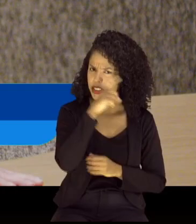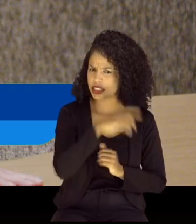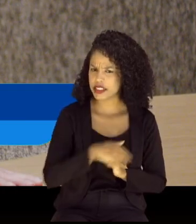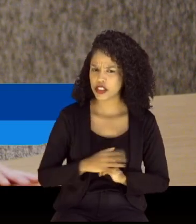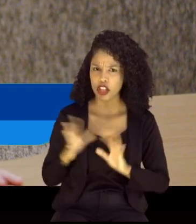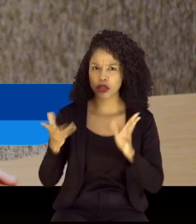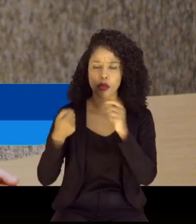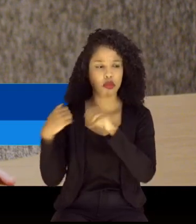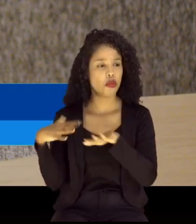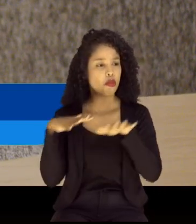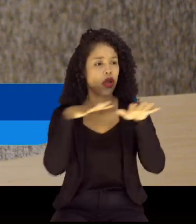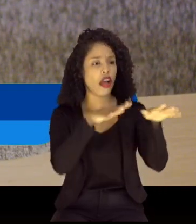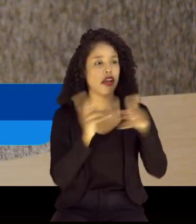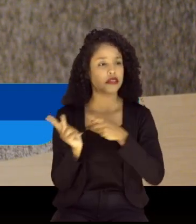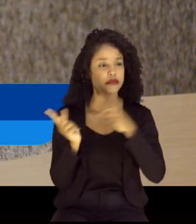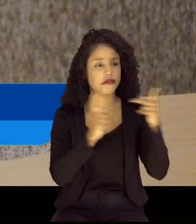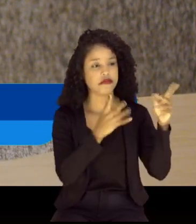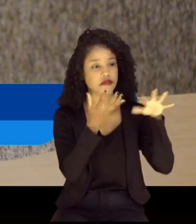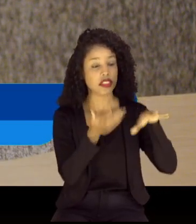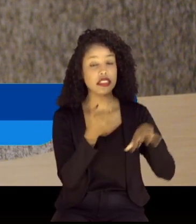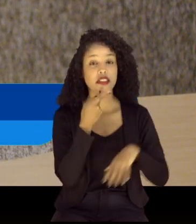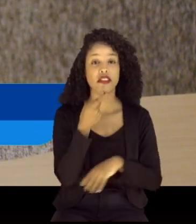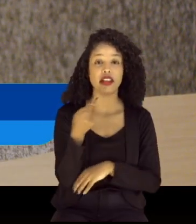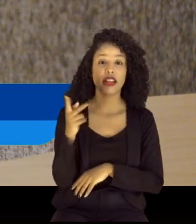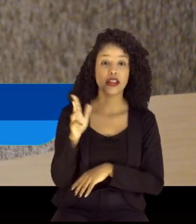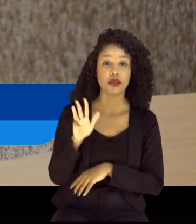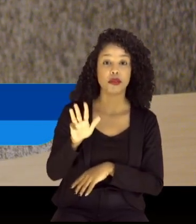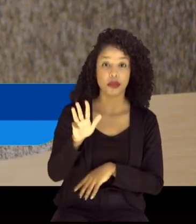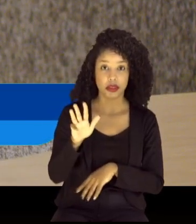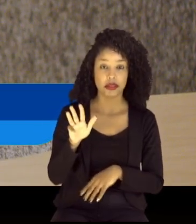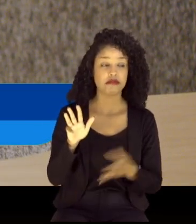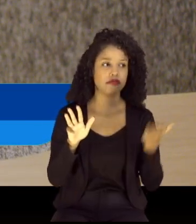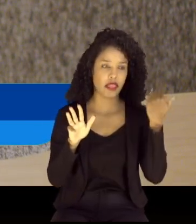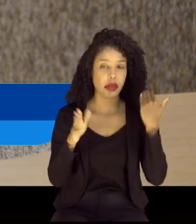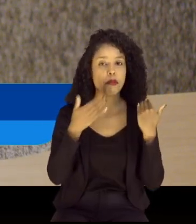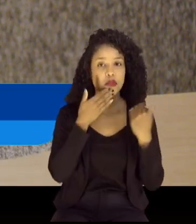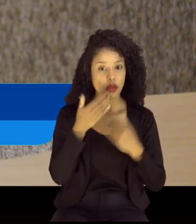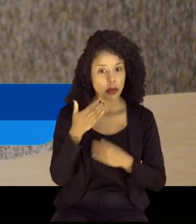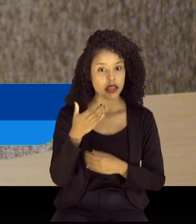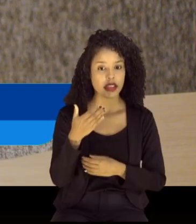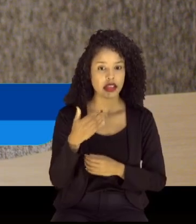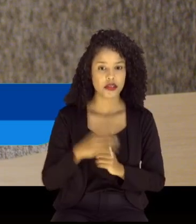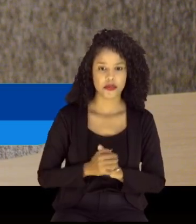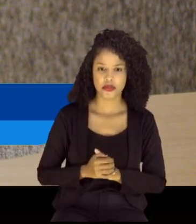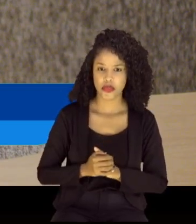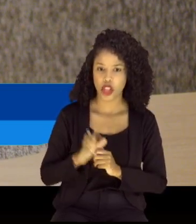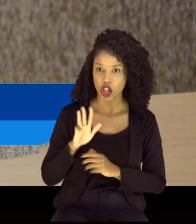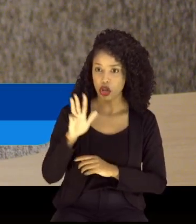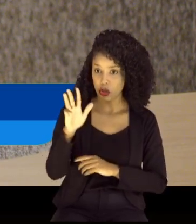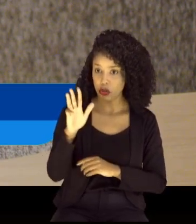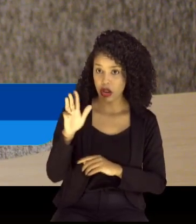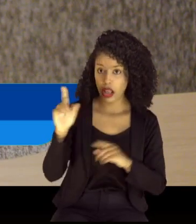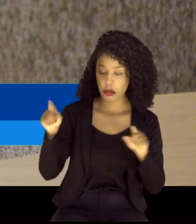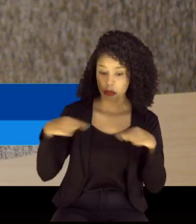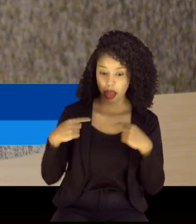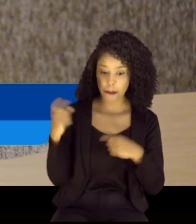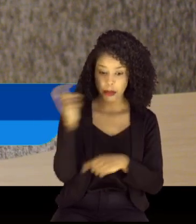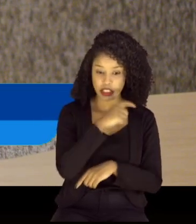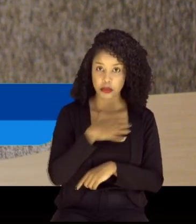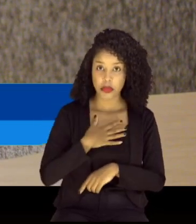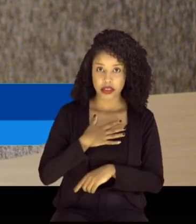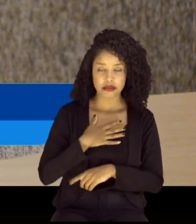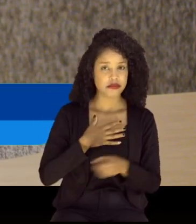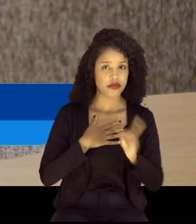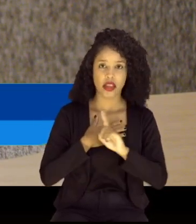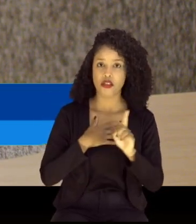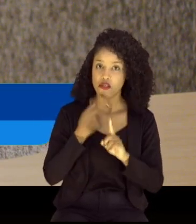Brasília para falar com Lula, e Lula prometeu na campanha, porque eu digo, Renato, que Lula não enganou a mim, não. A mim ele disse tudo